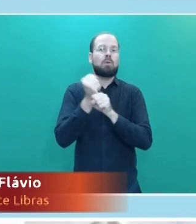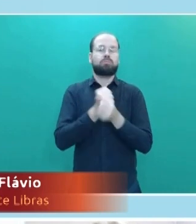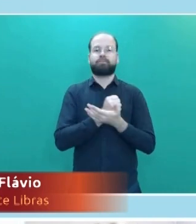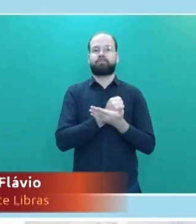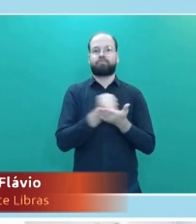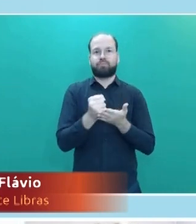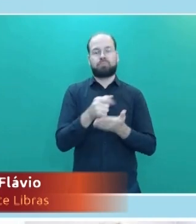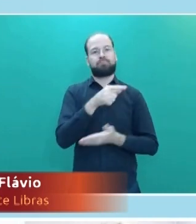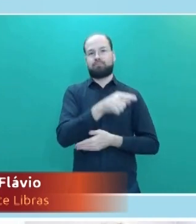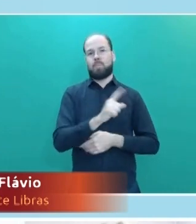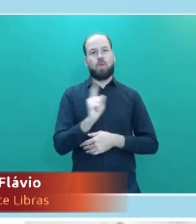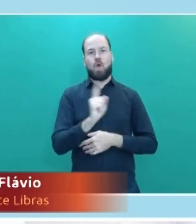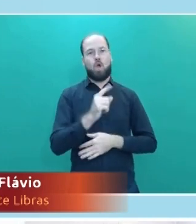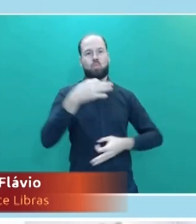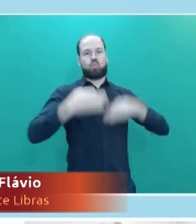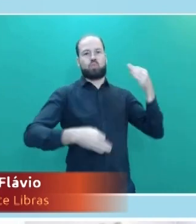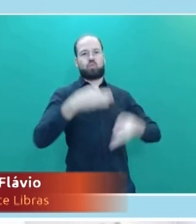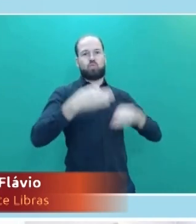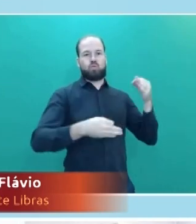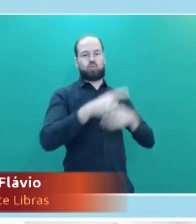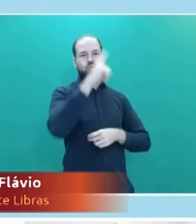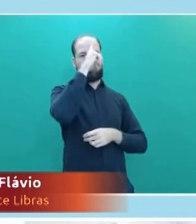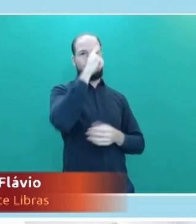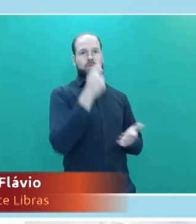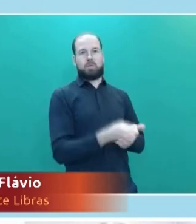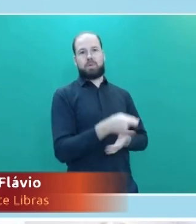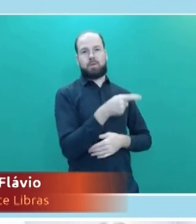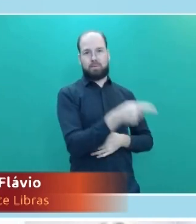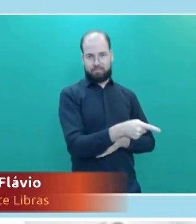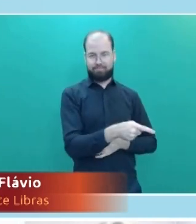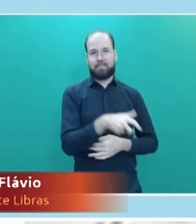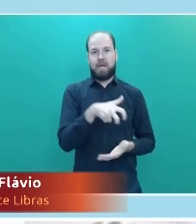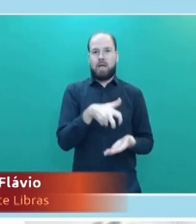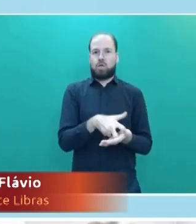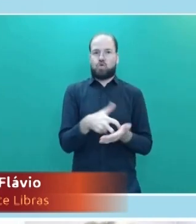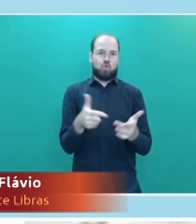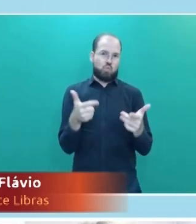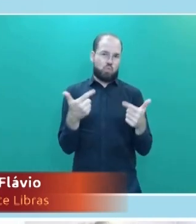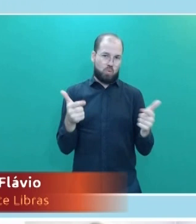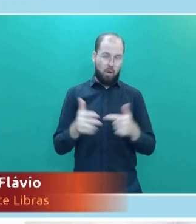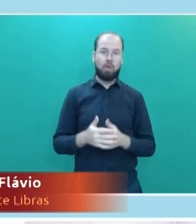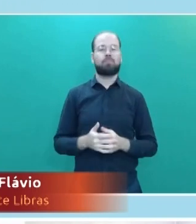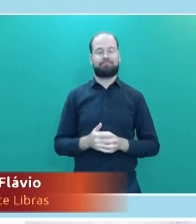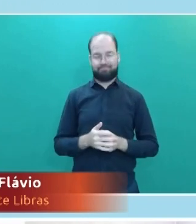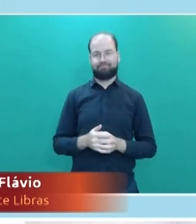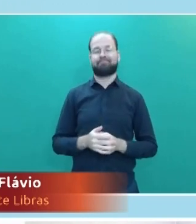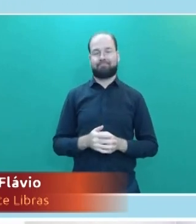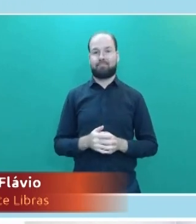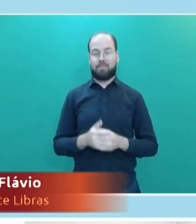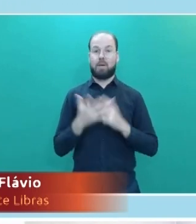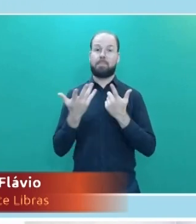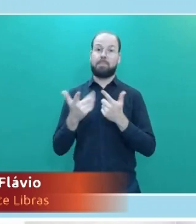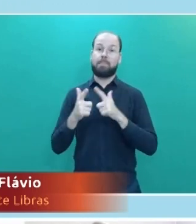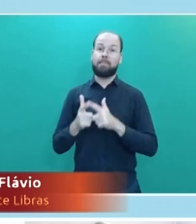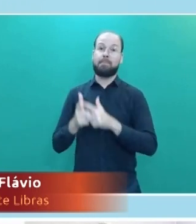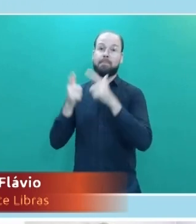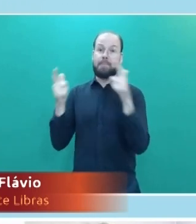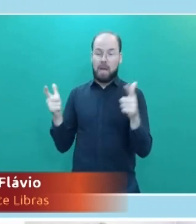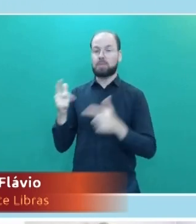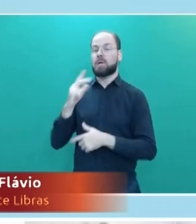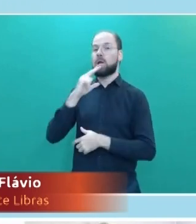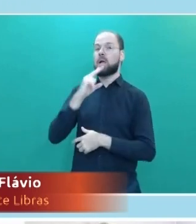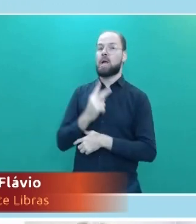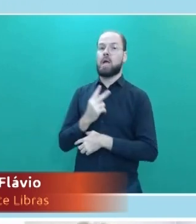punido. Acho que assim fica bem claro, né? E isso, muitas vezes, é reconhecido nessa questão da